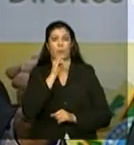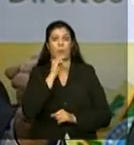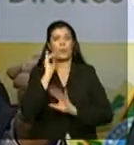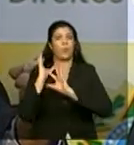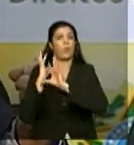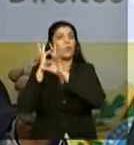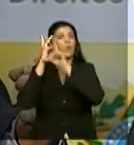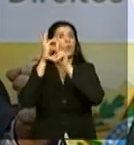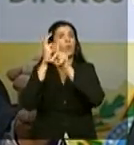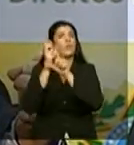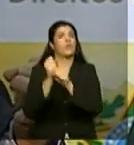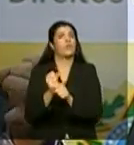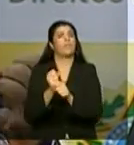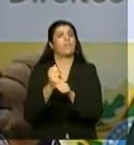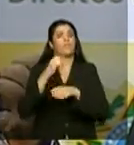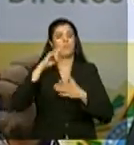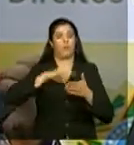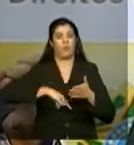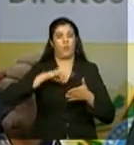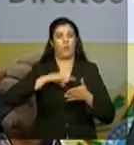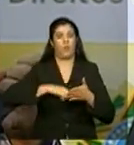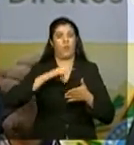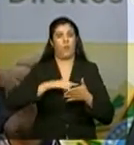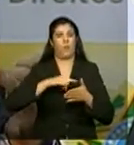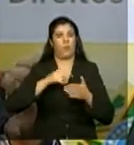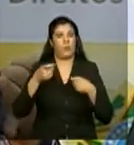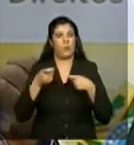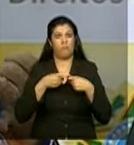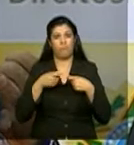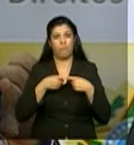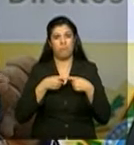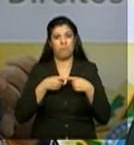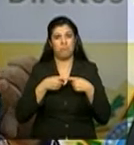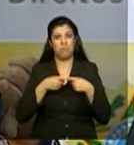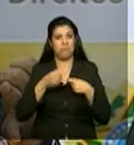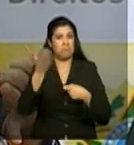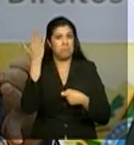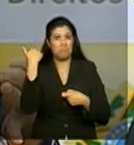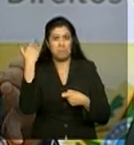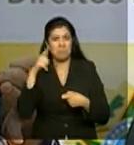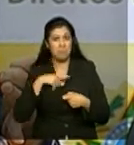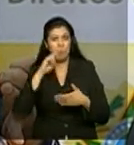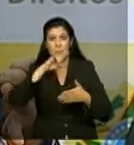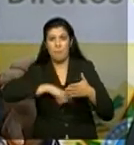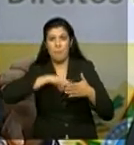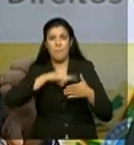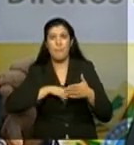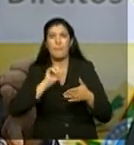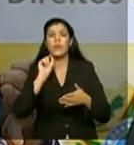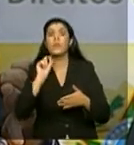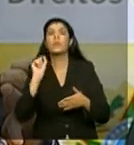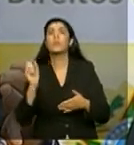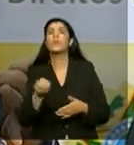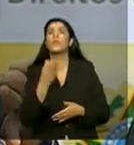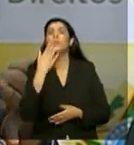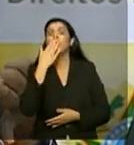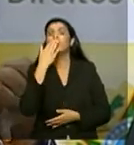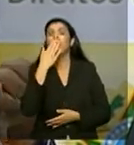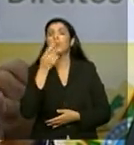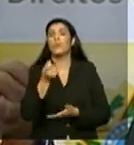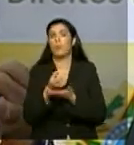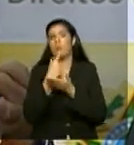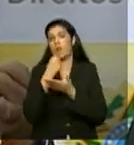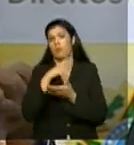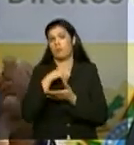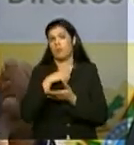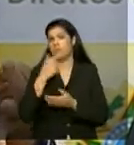escrita por um médico não aparece nos documentos médicos de ter medicamento é tomá lá